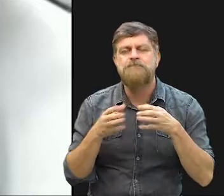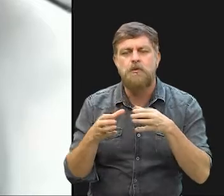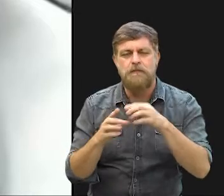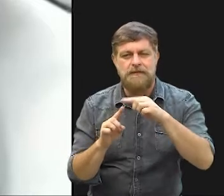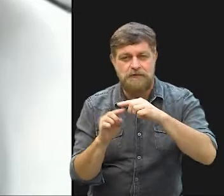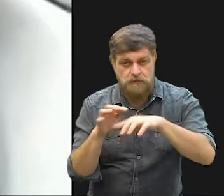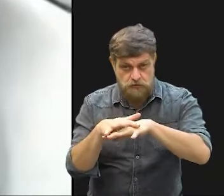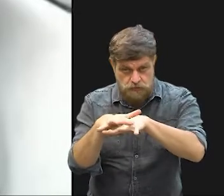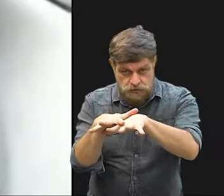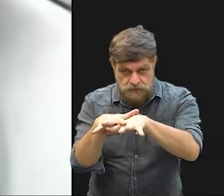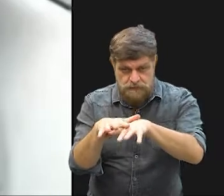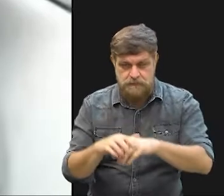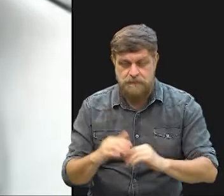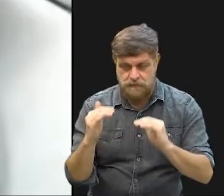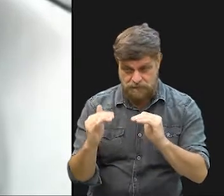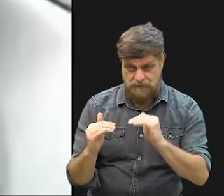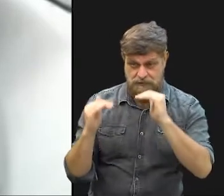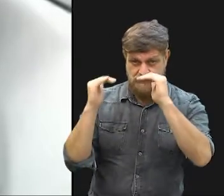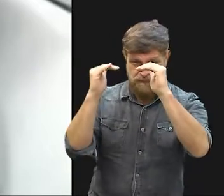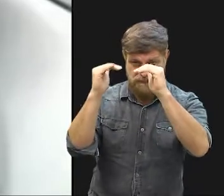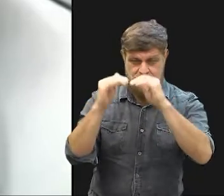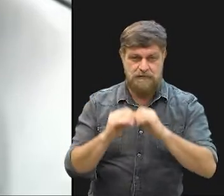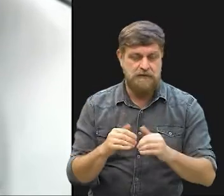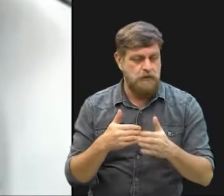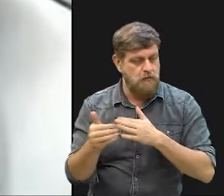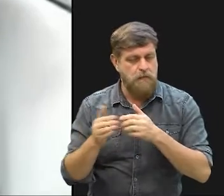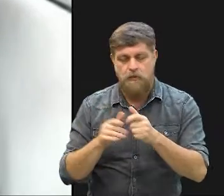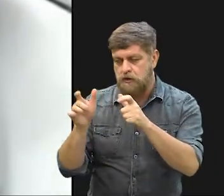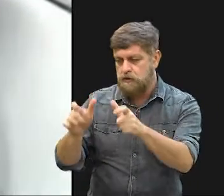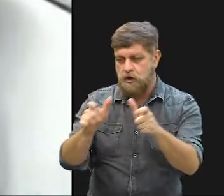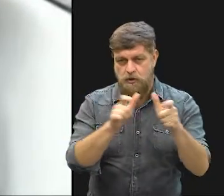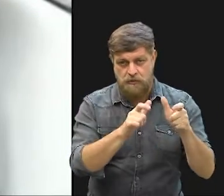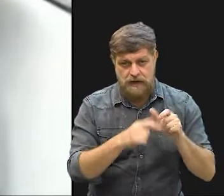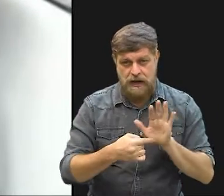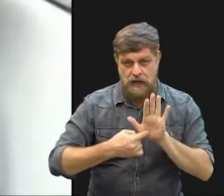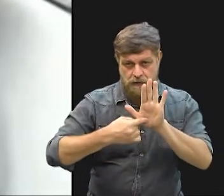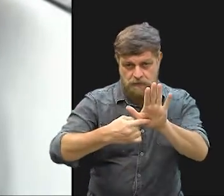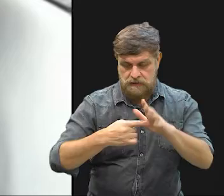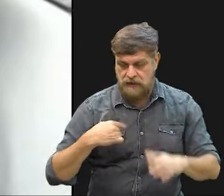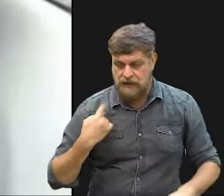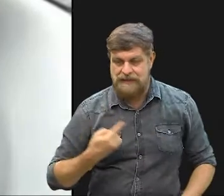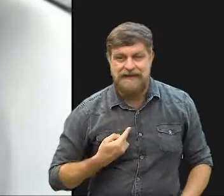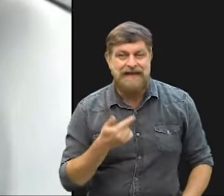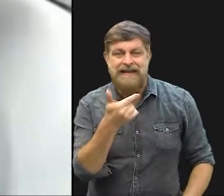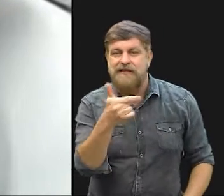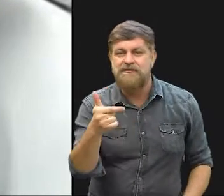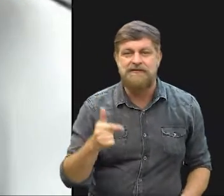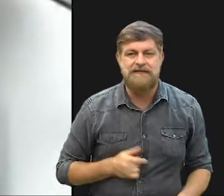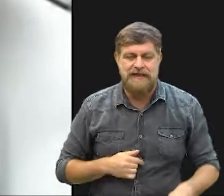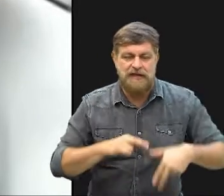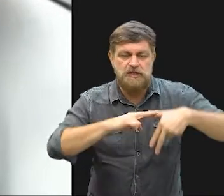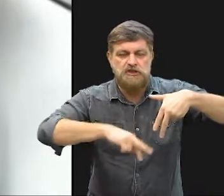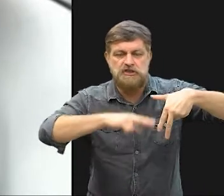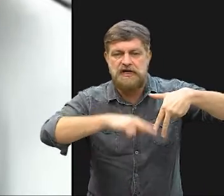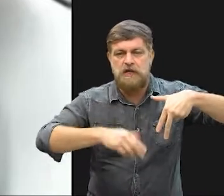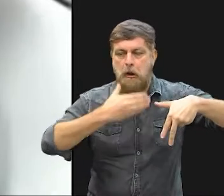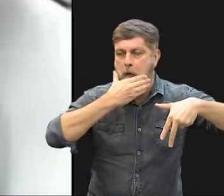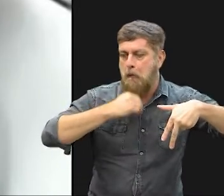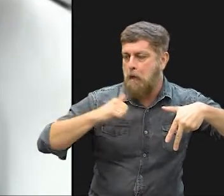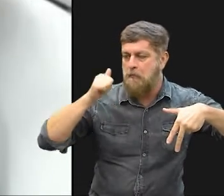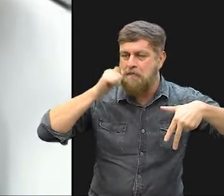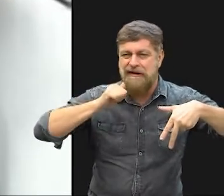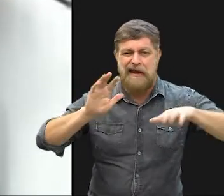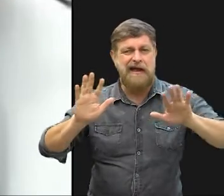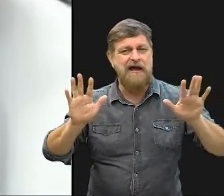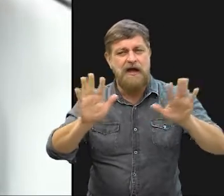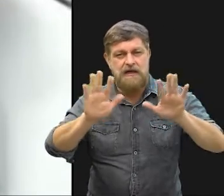de expressão, mas numa divisão um pouco maior, não importa o lugar, e mostrar que não existe essa história de gênero, A ou B, homem ou